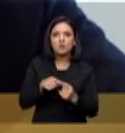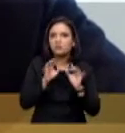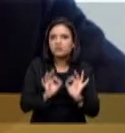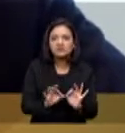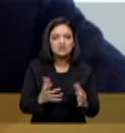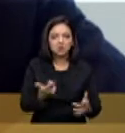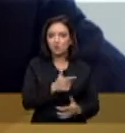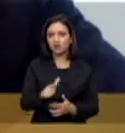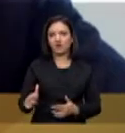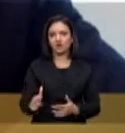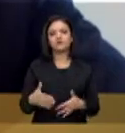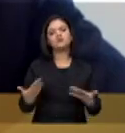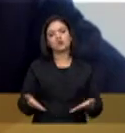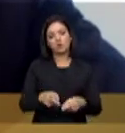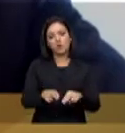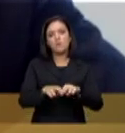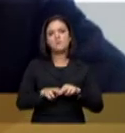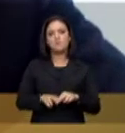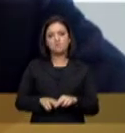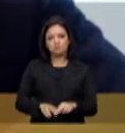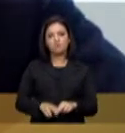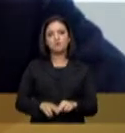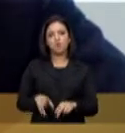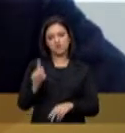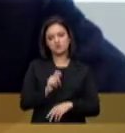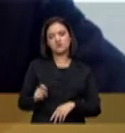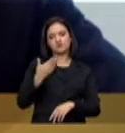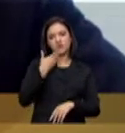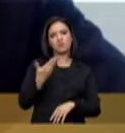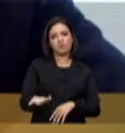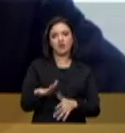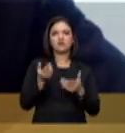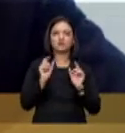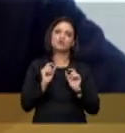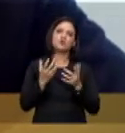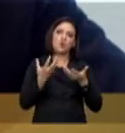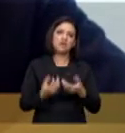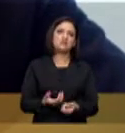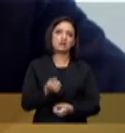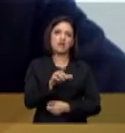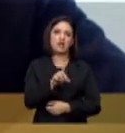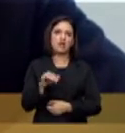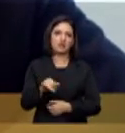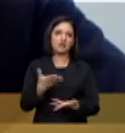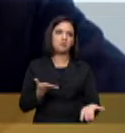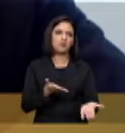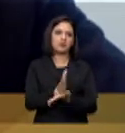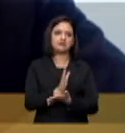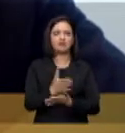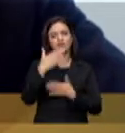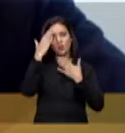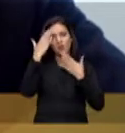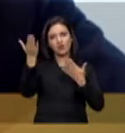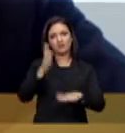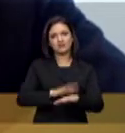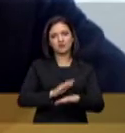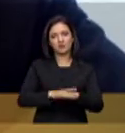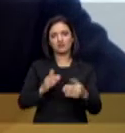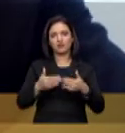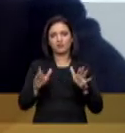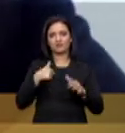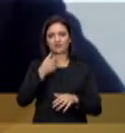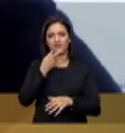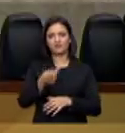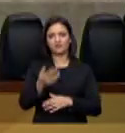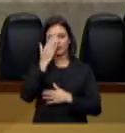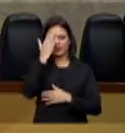pretende. Por isso, pede a Abrau o provimento da ADIM, agradecendo antecipadamente a consideração e o tempo que foi concedido. Muito